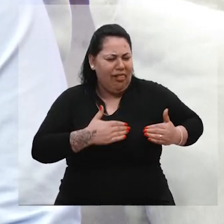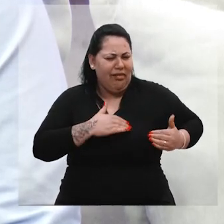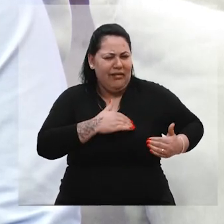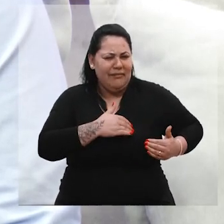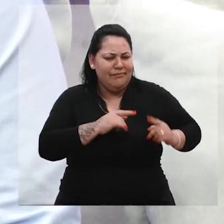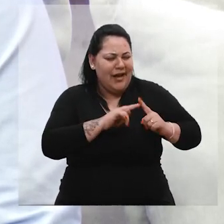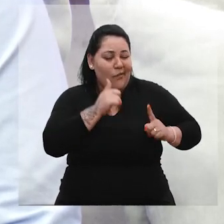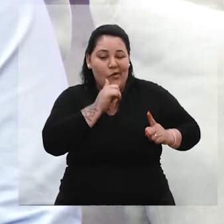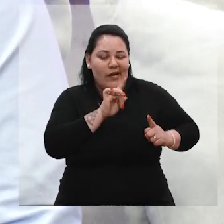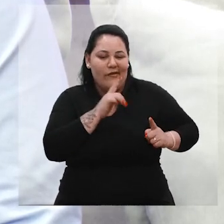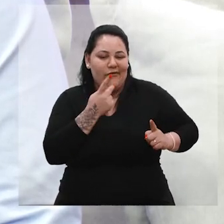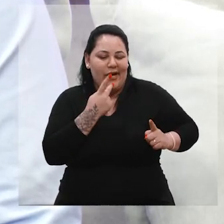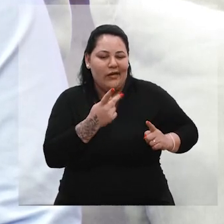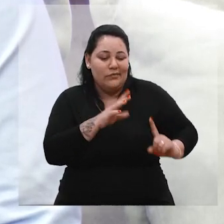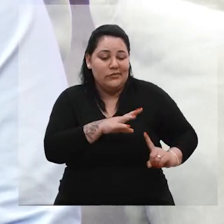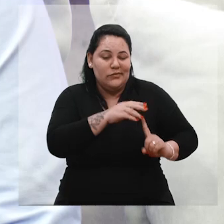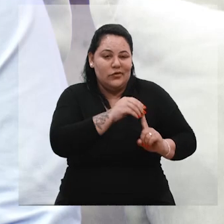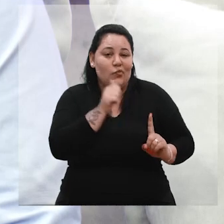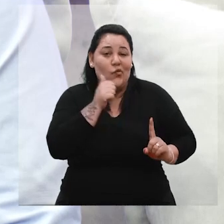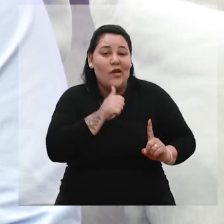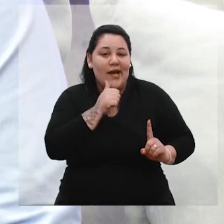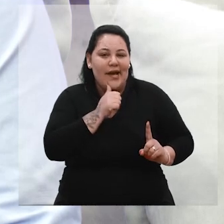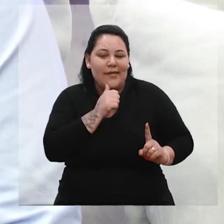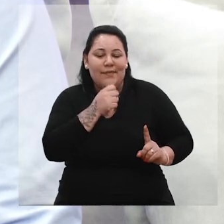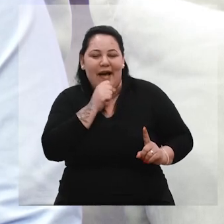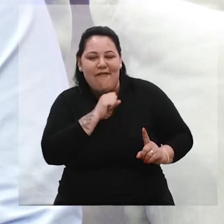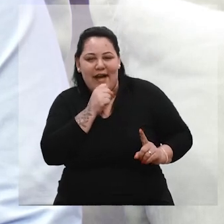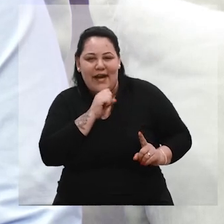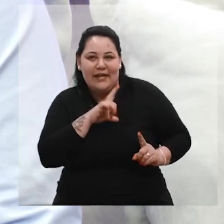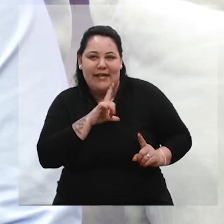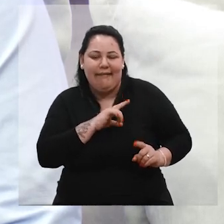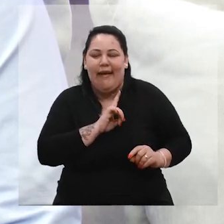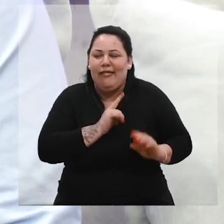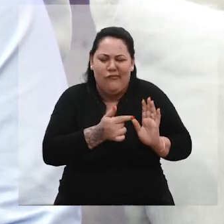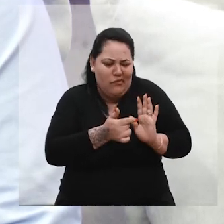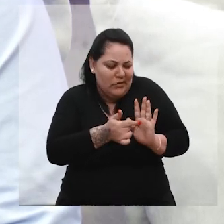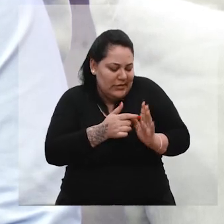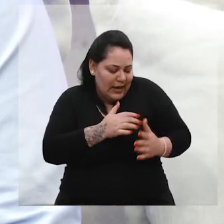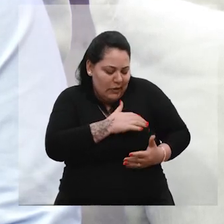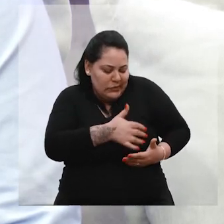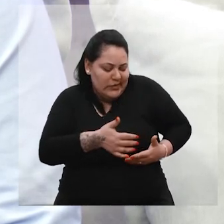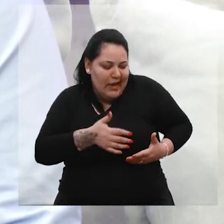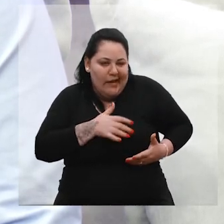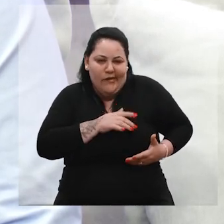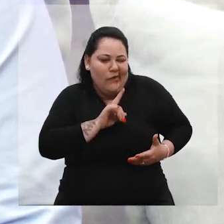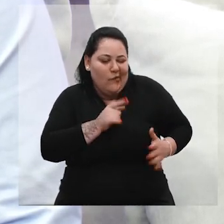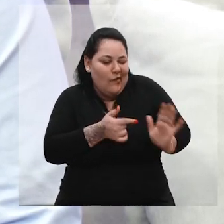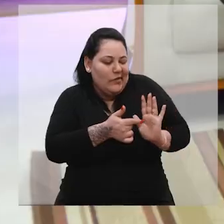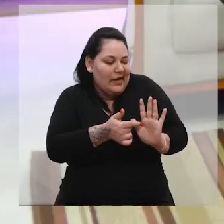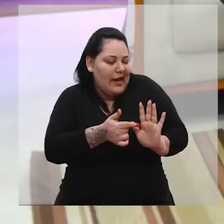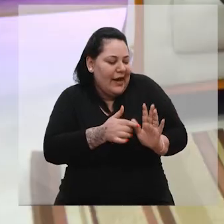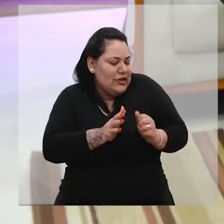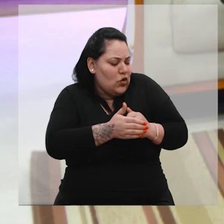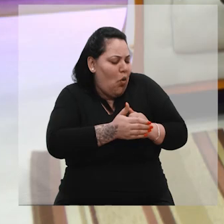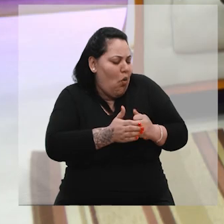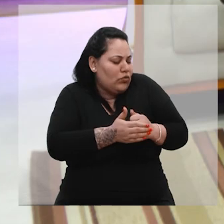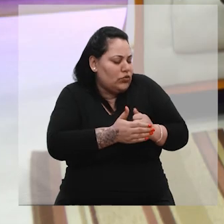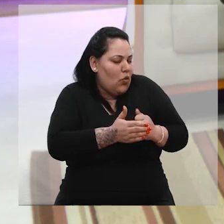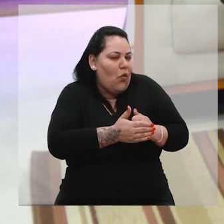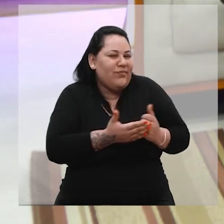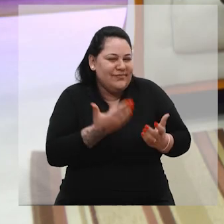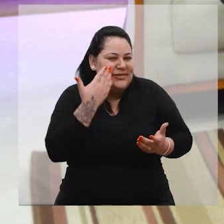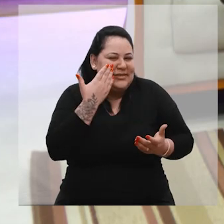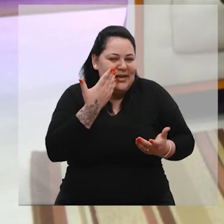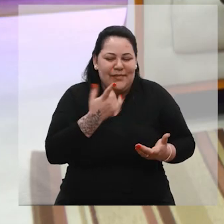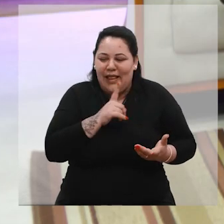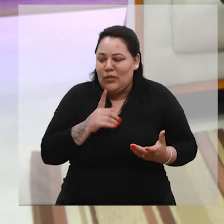físico, principalmente pacientes mais idosas que, né, tem aquela, eu não vou mostrar, não vou... É uma negação, talvez, isso, né? Não tô